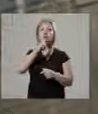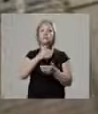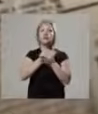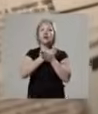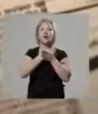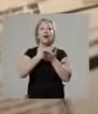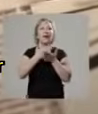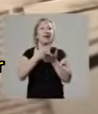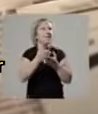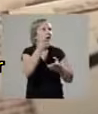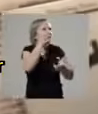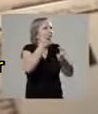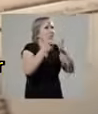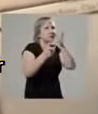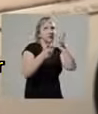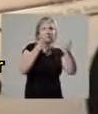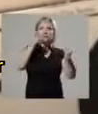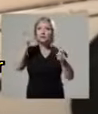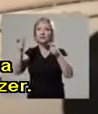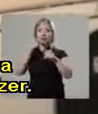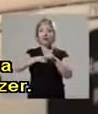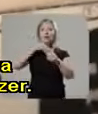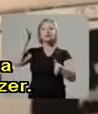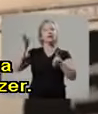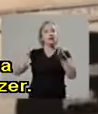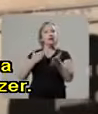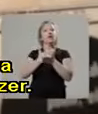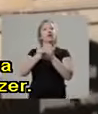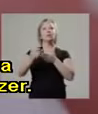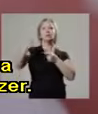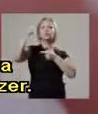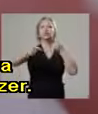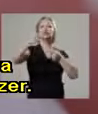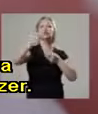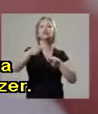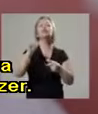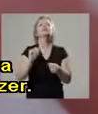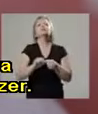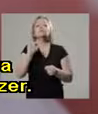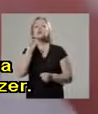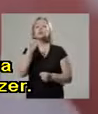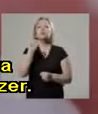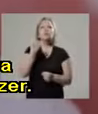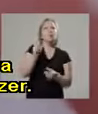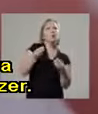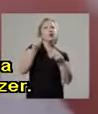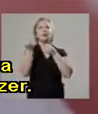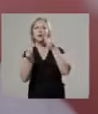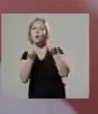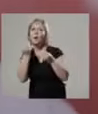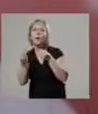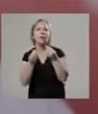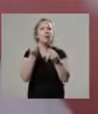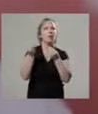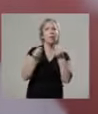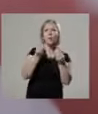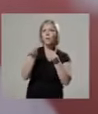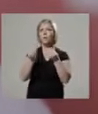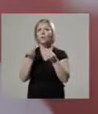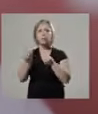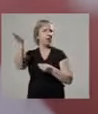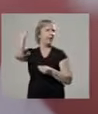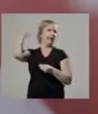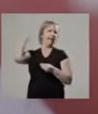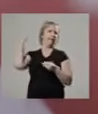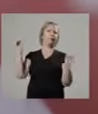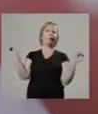essa questão da deficiência começou a despertar muito interesse. E na época se começava até a discutir o que fazer, né?